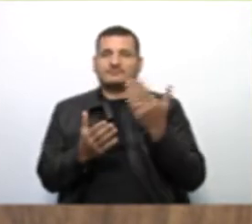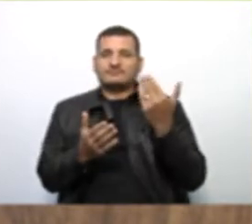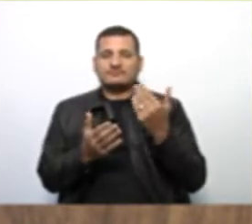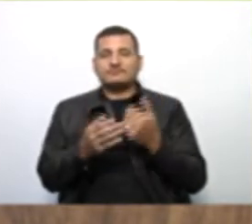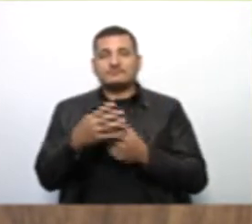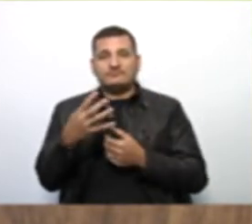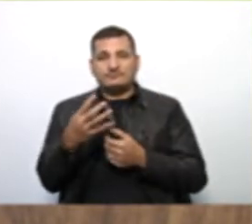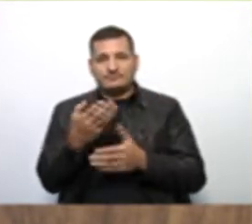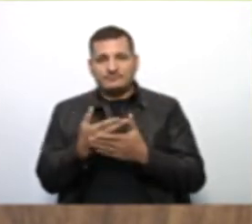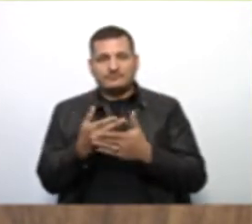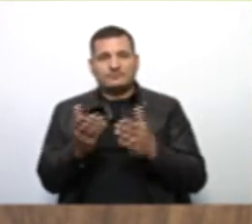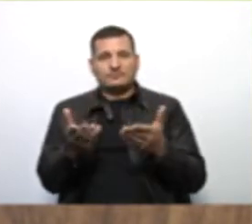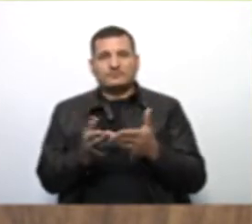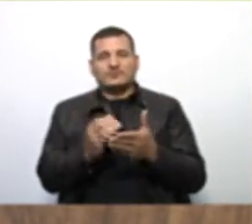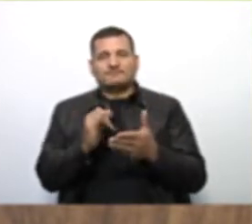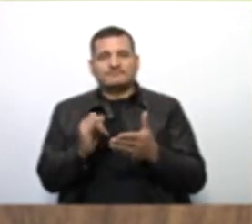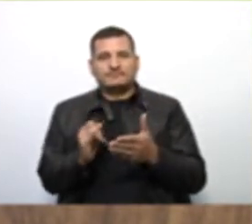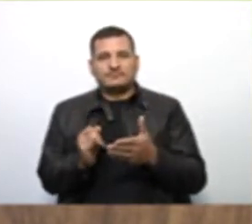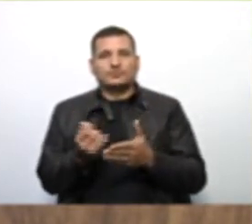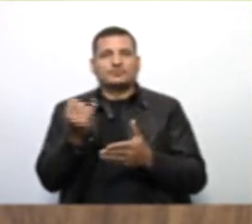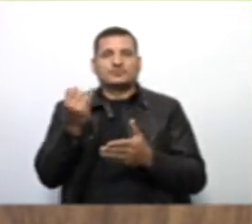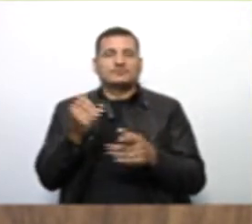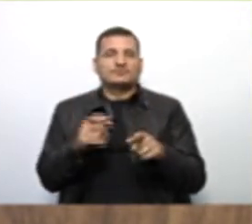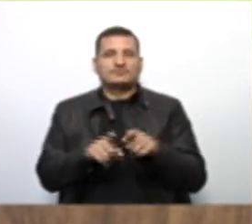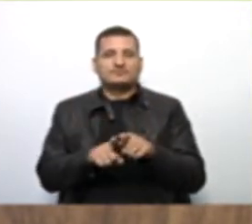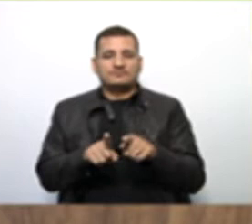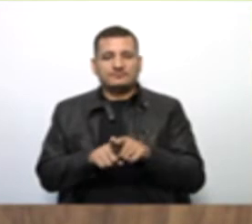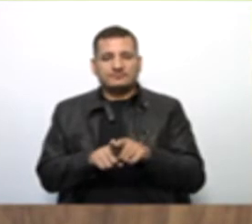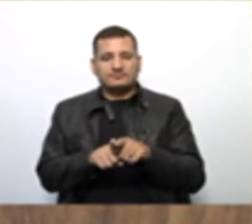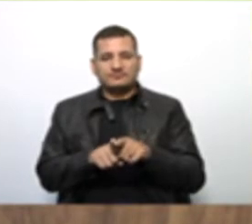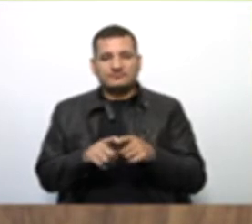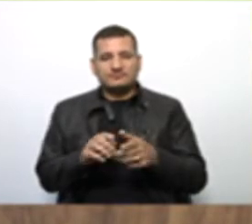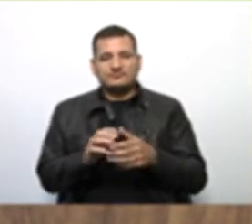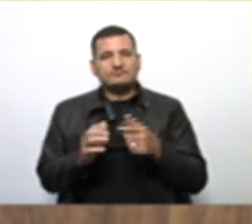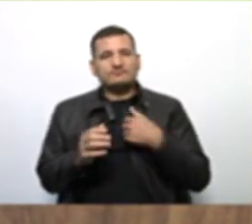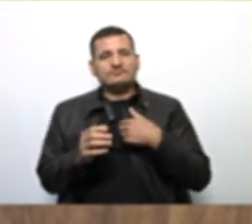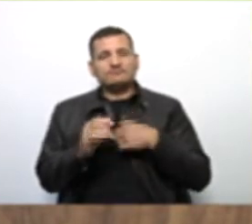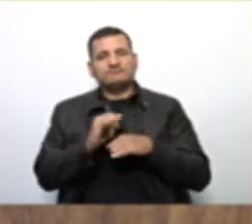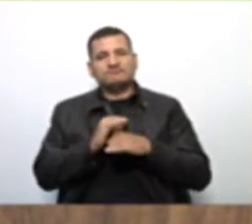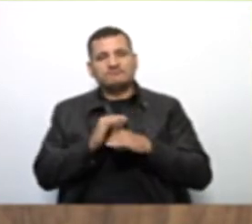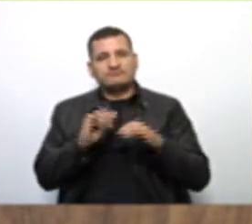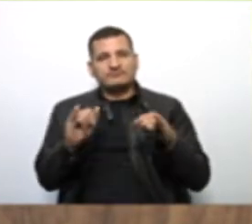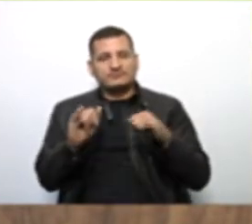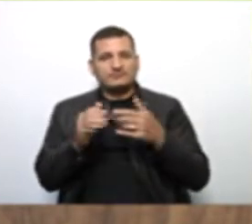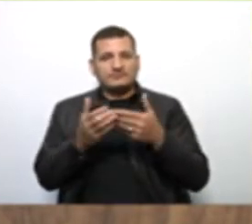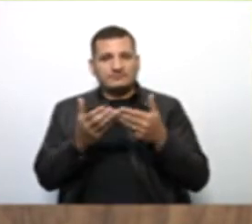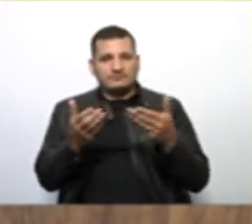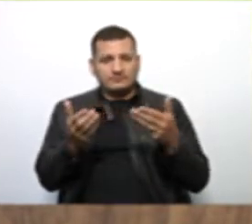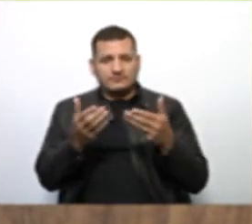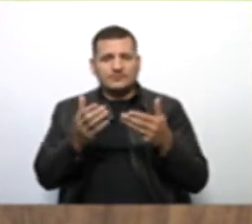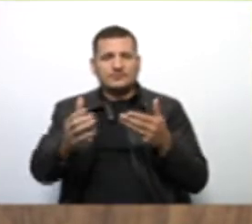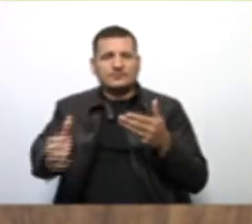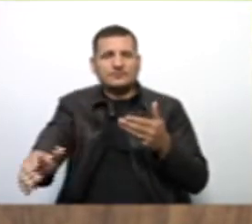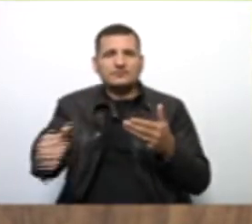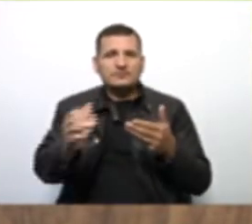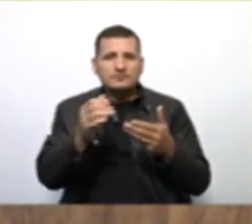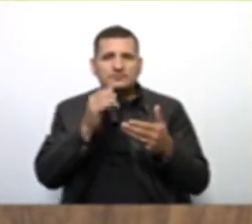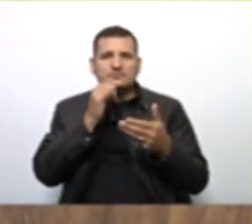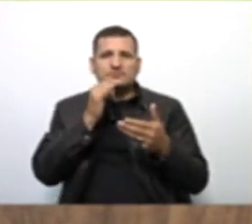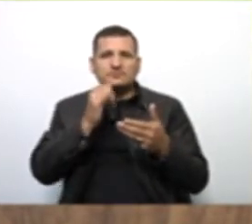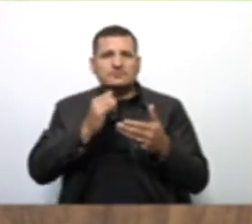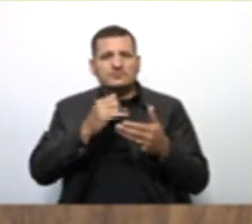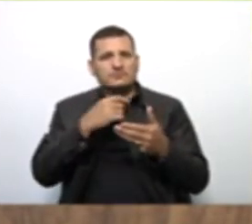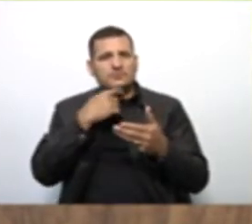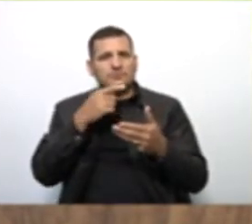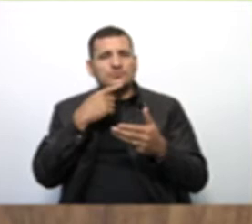essa nossa 4ª aula antes da prova. É o que eu tenho a dizer para vocês. Qualquer dúvida que vocês tiverem, ainda dá tempo de mandar para